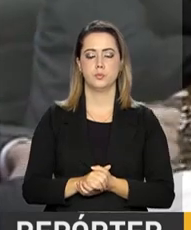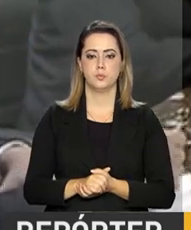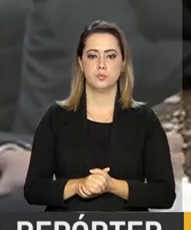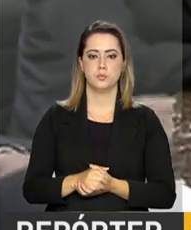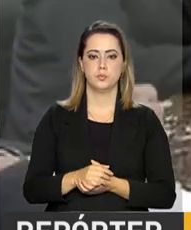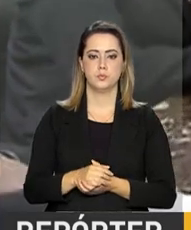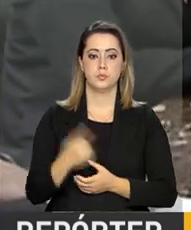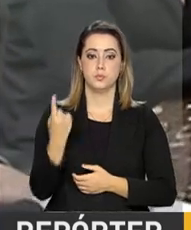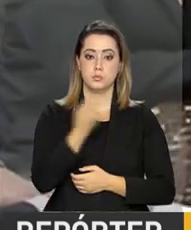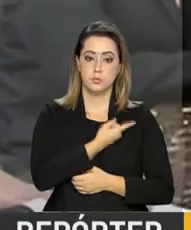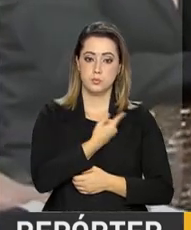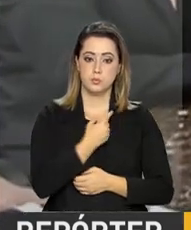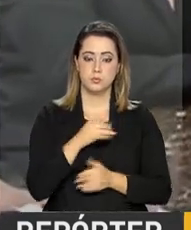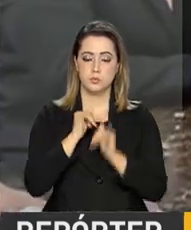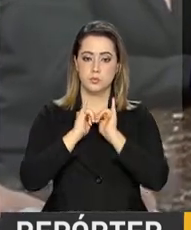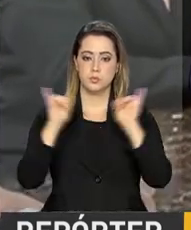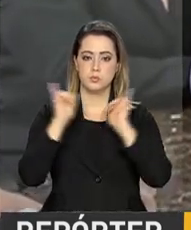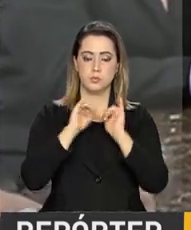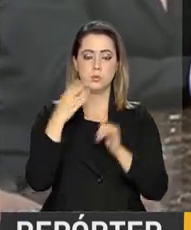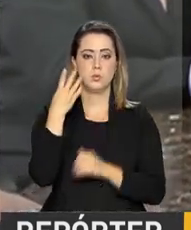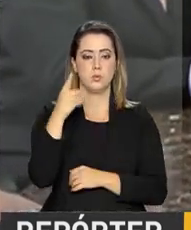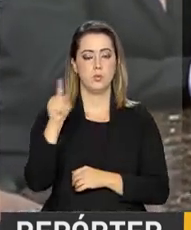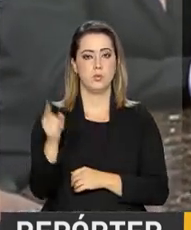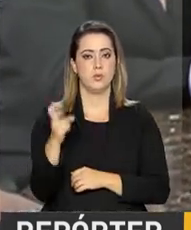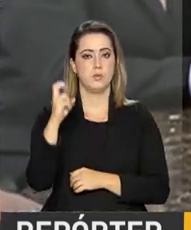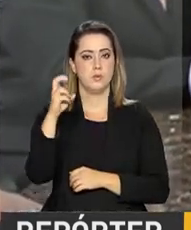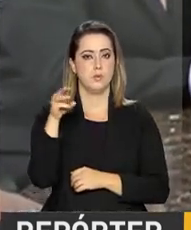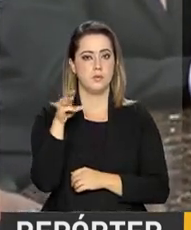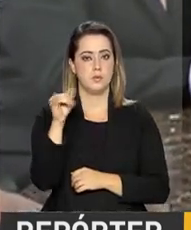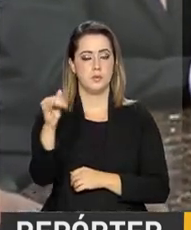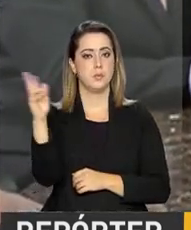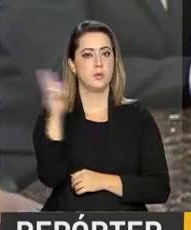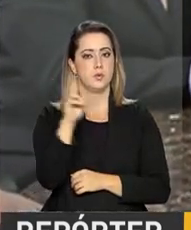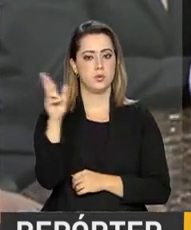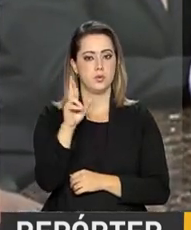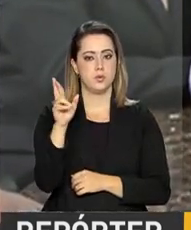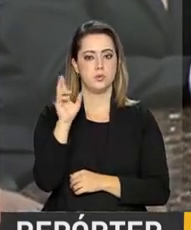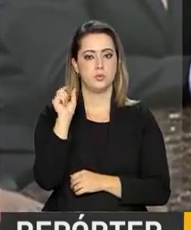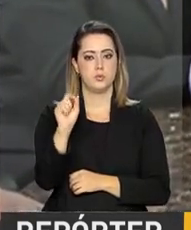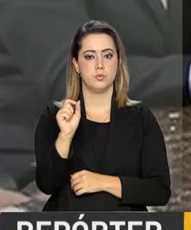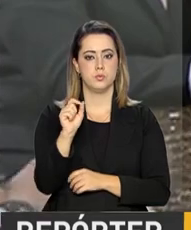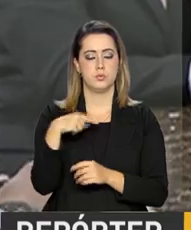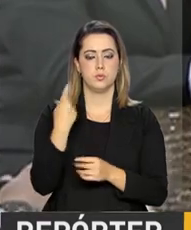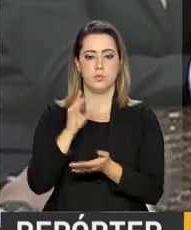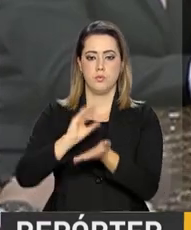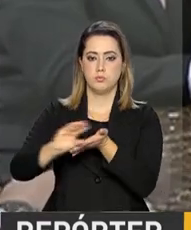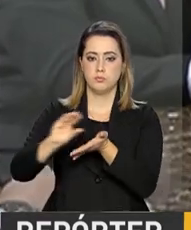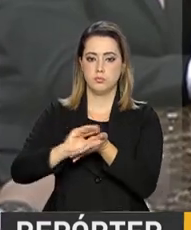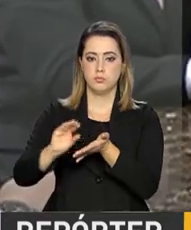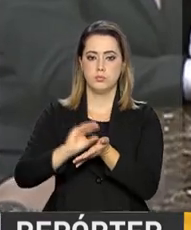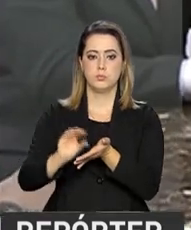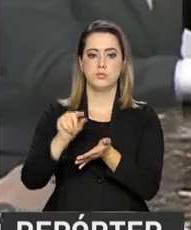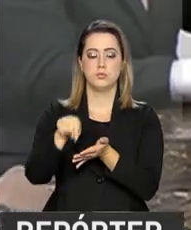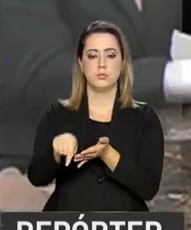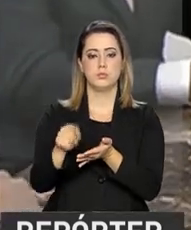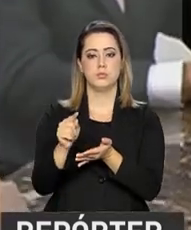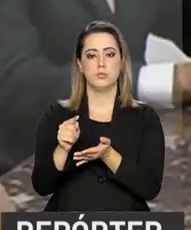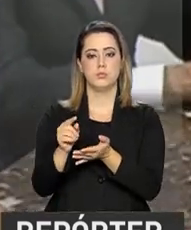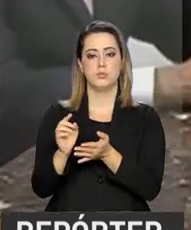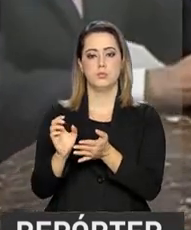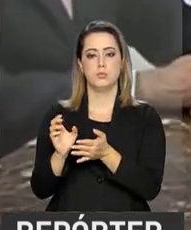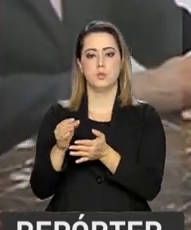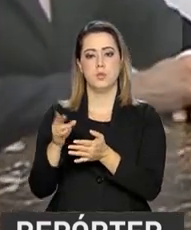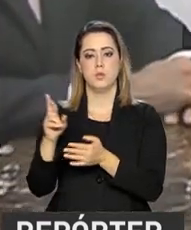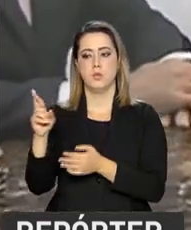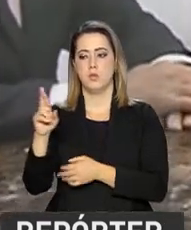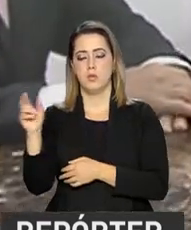Hoje estamos anunciando 4,5 bilhões de reais que vão ser investidos em Rio Grande do